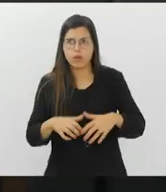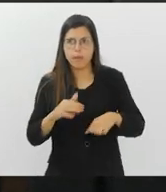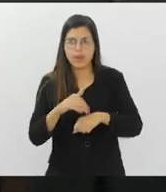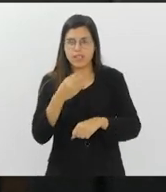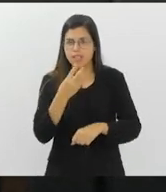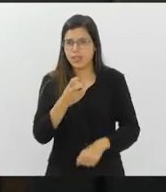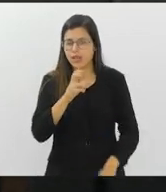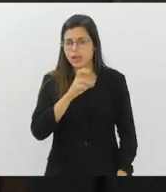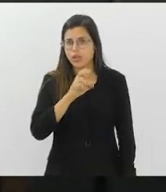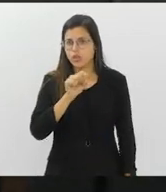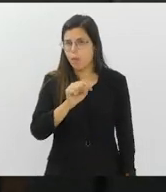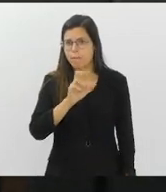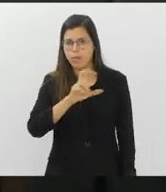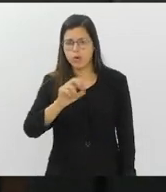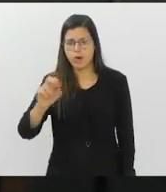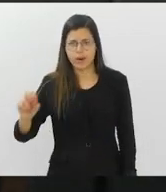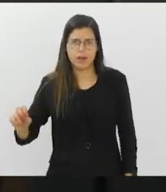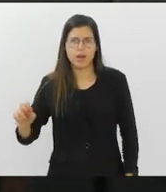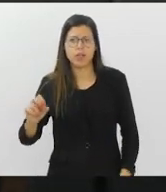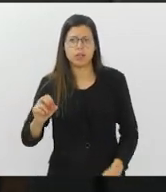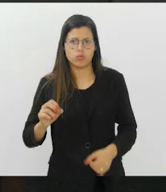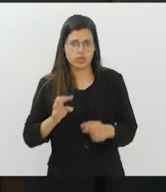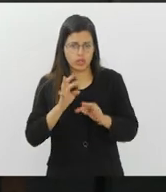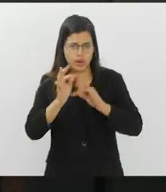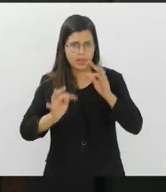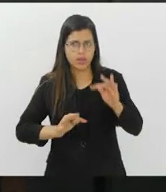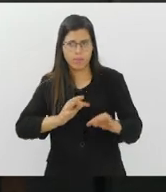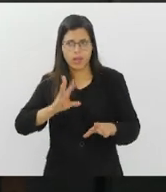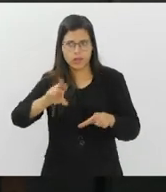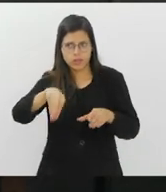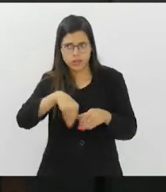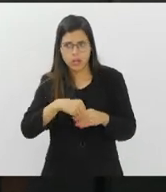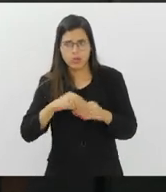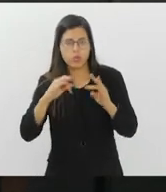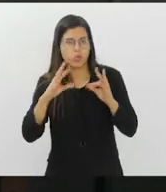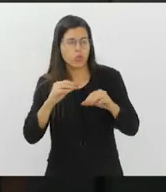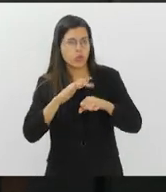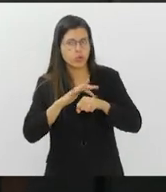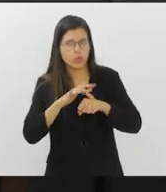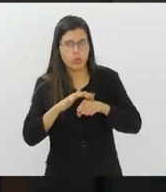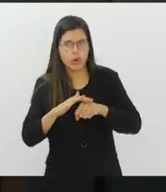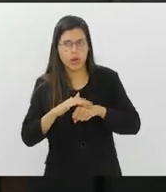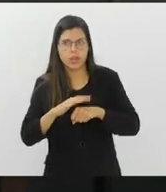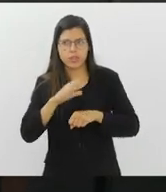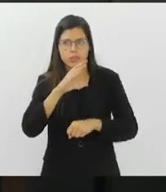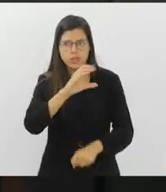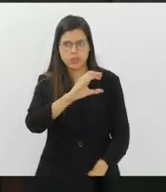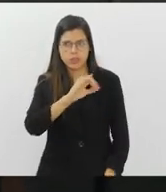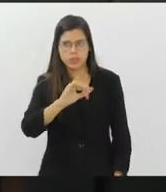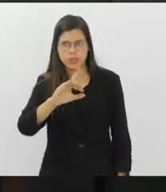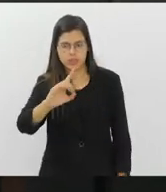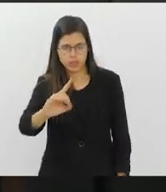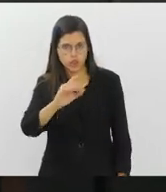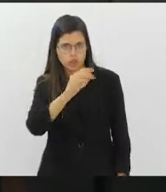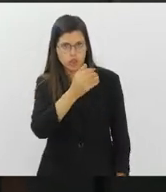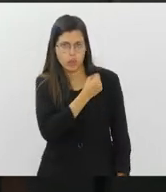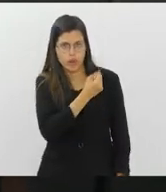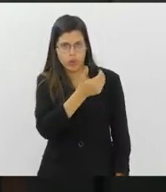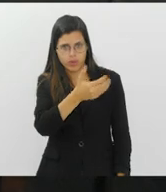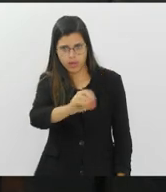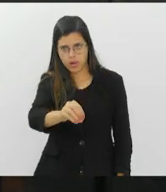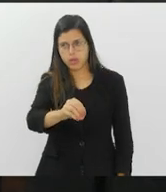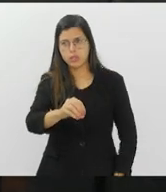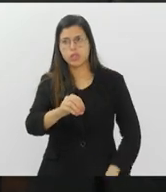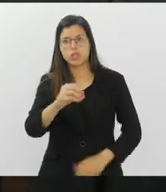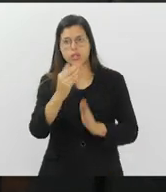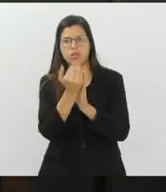são incorporados nesse rol. Todas as doenças catalogadas pelo CID-10, ou seja, a classificação internacional